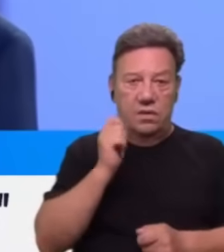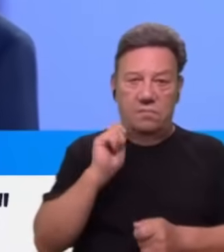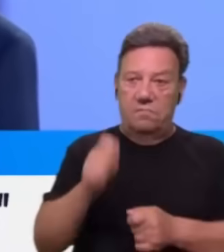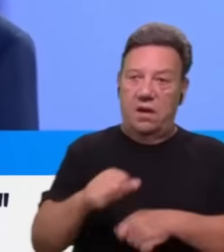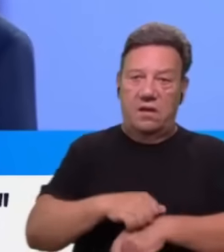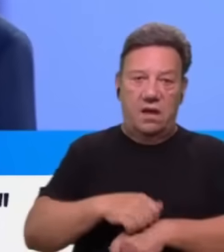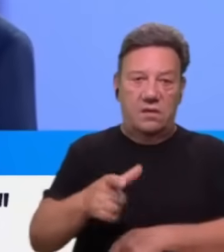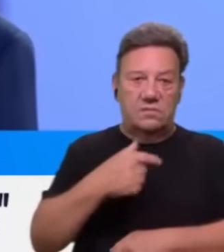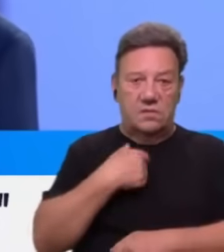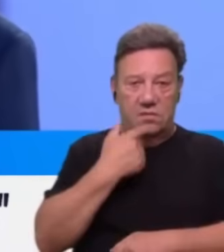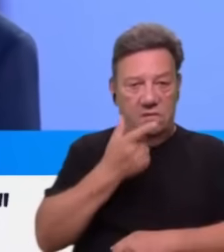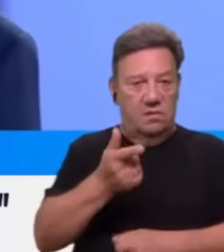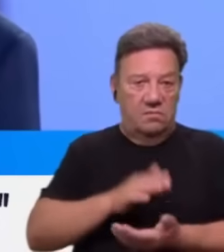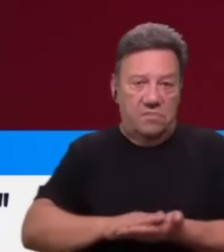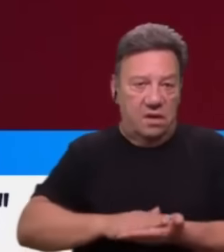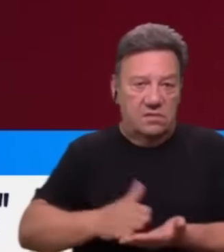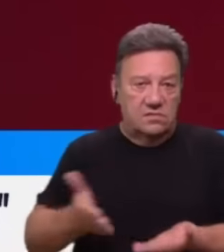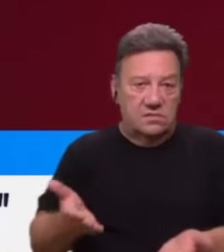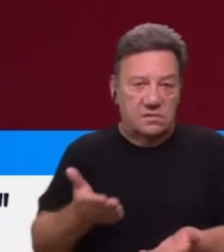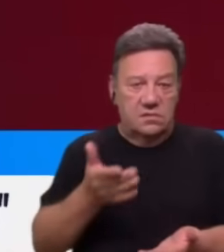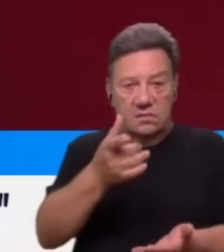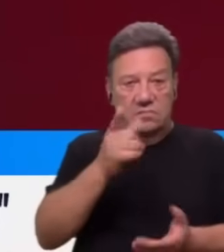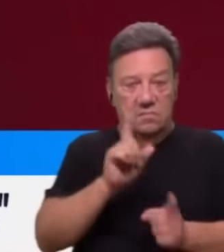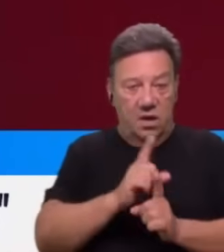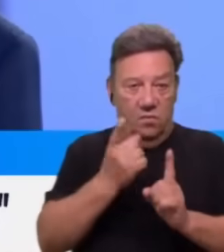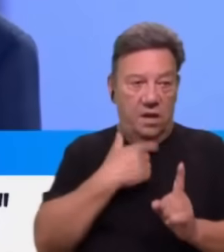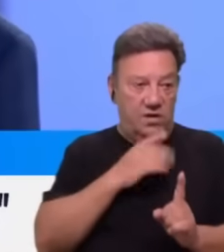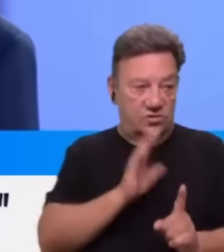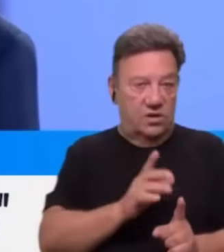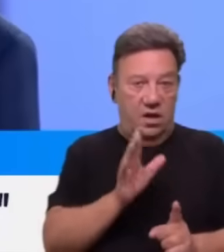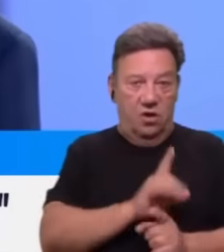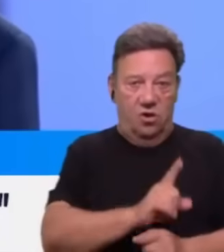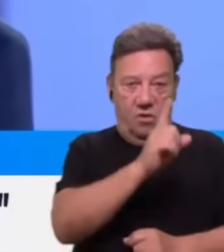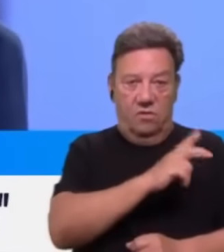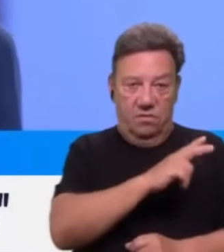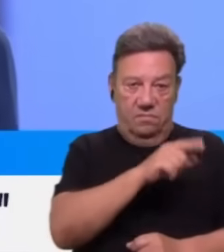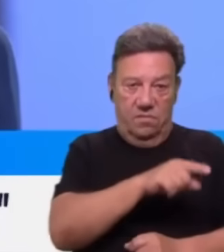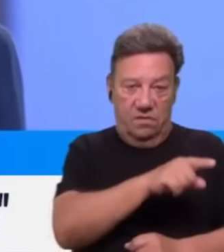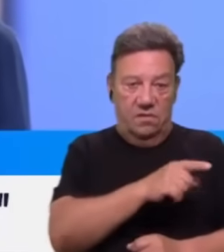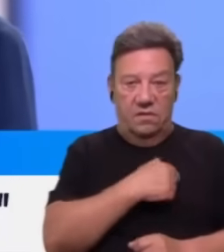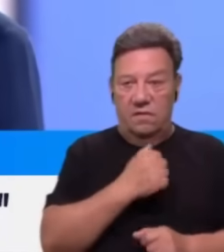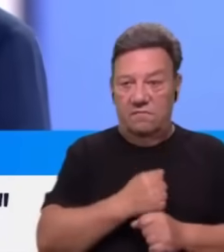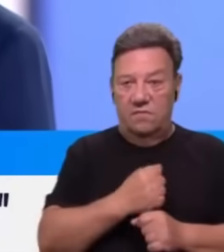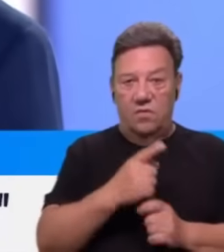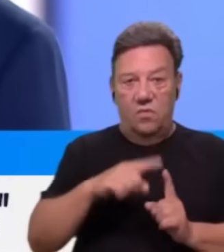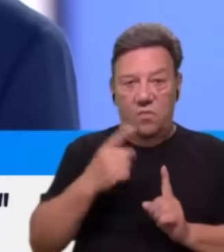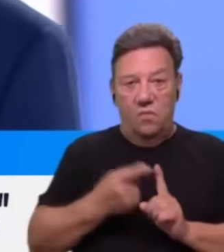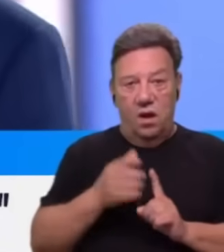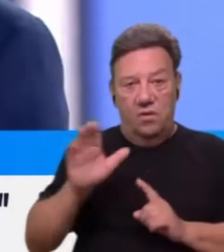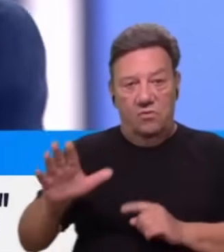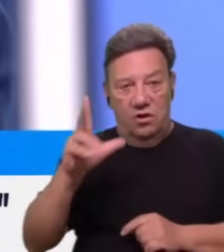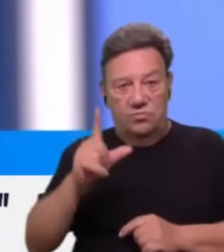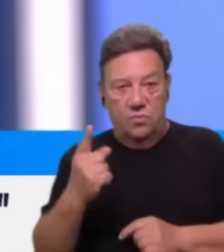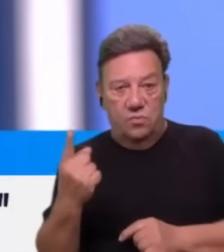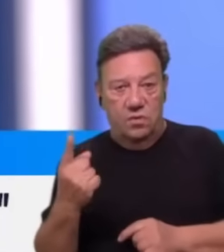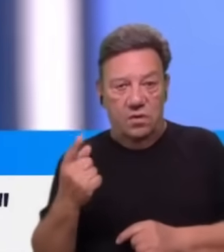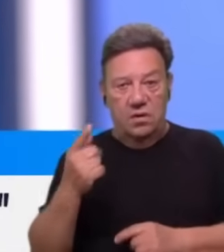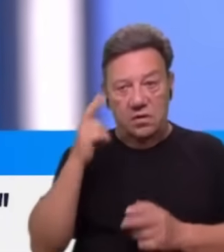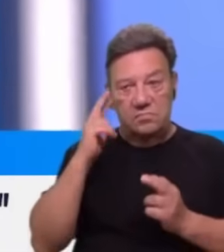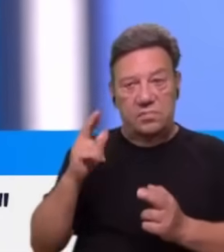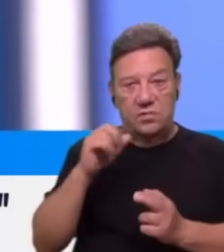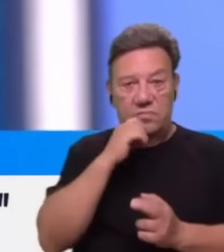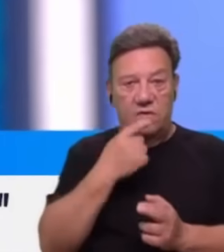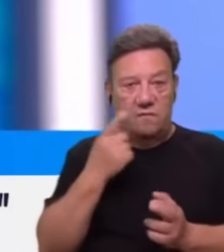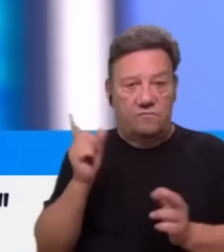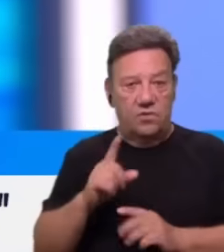Senhor Ministro Estou a ir pelo mais básico Mas uma coisa é eu estar no norte do país e ir fazer um ano a Lisboa na expectativa